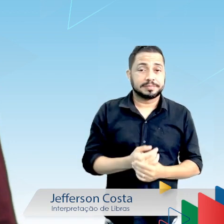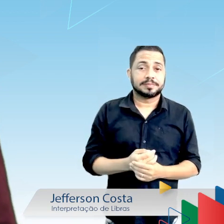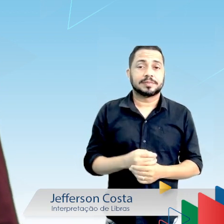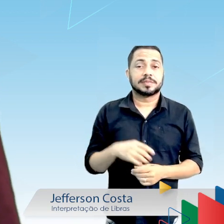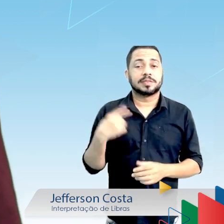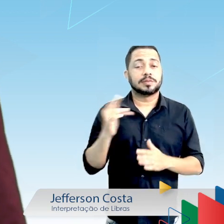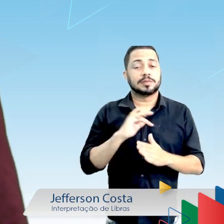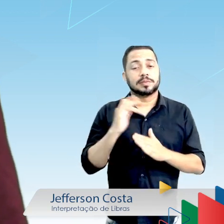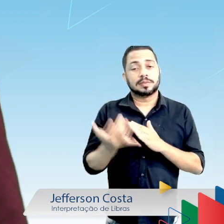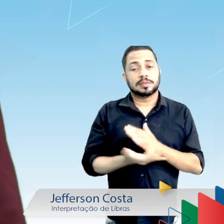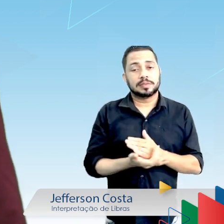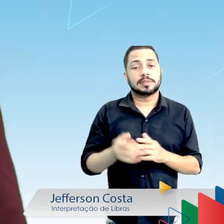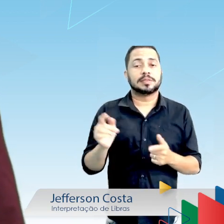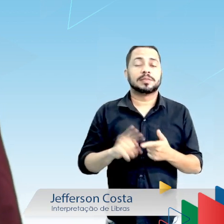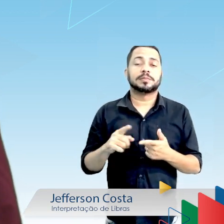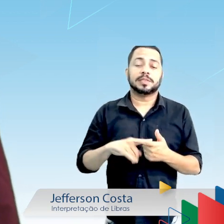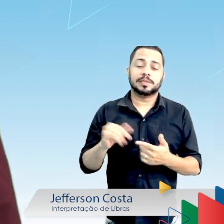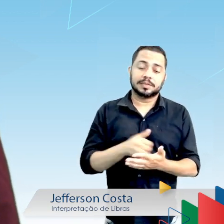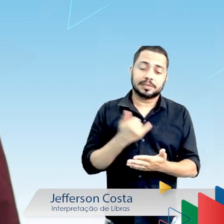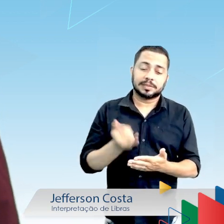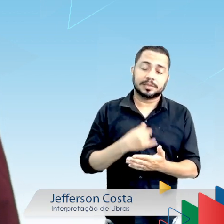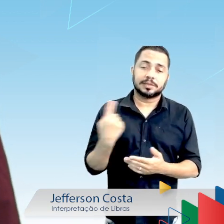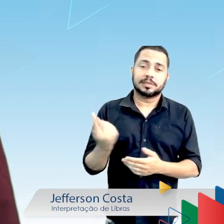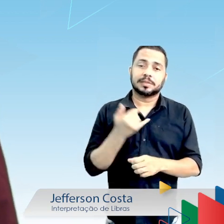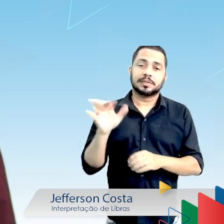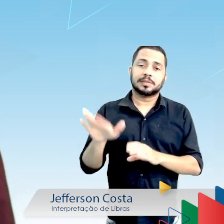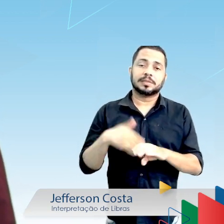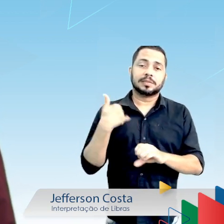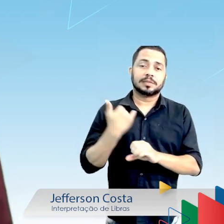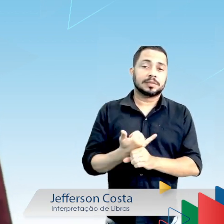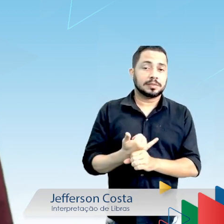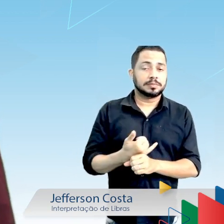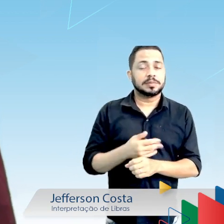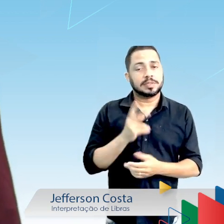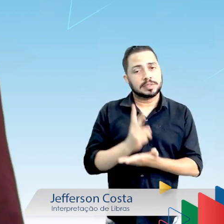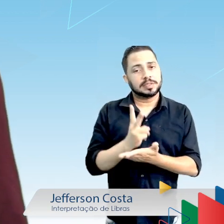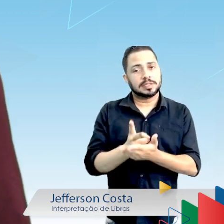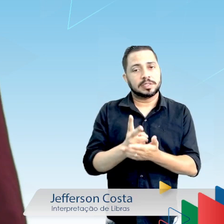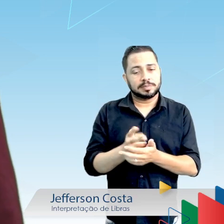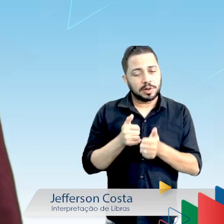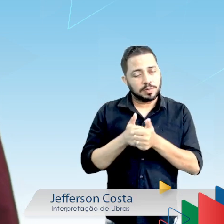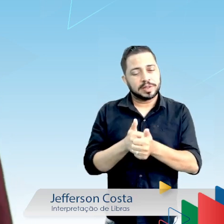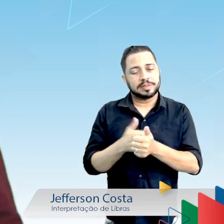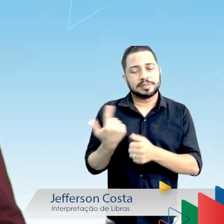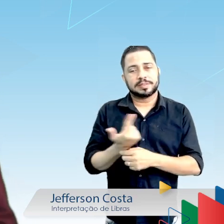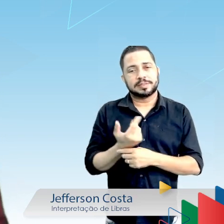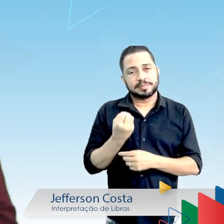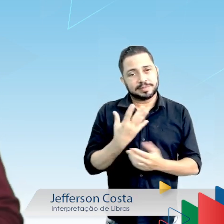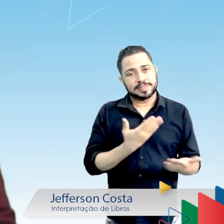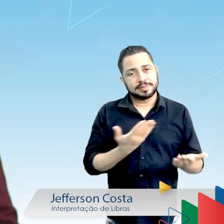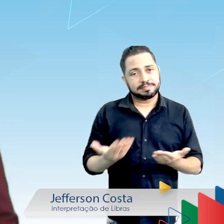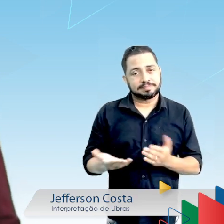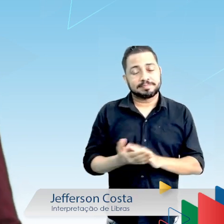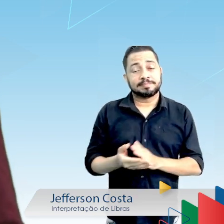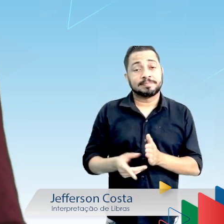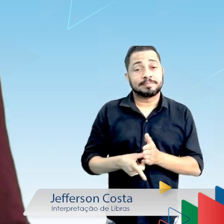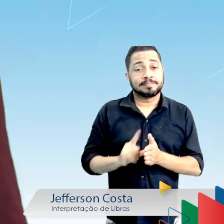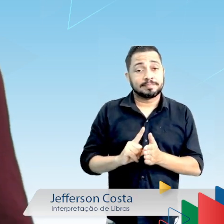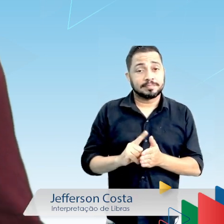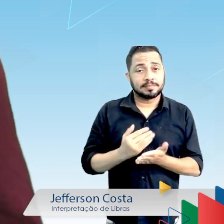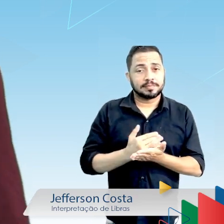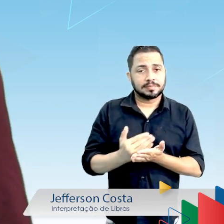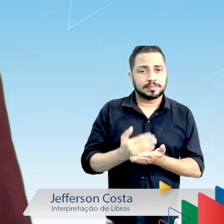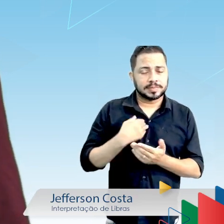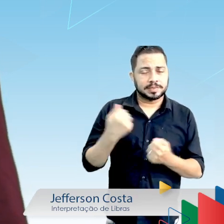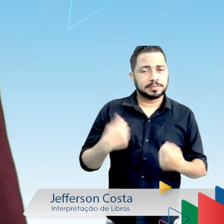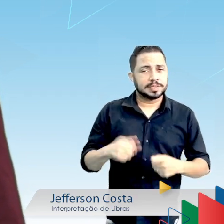redes sociais e se inscreve nos nossos canais para poder estar sempre plugado conosco. Seja bem-vindo. Bom, antes da gente começar a nossa videoaula,